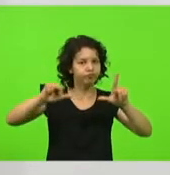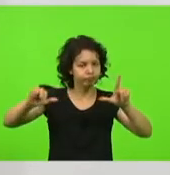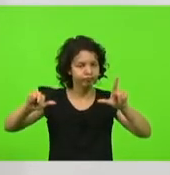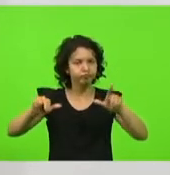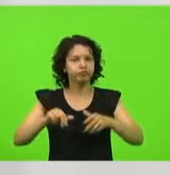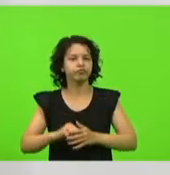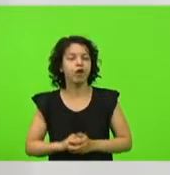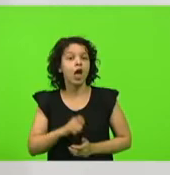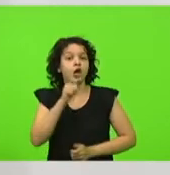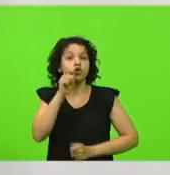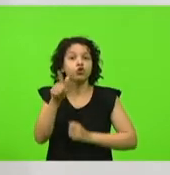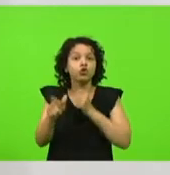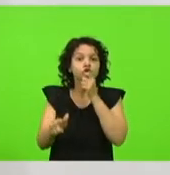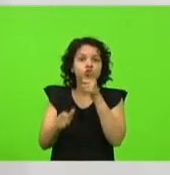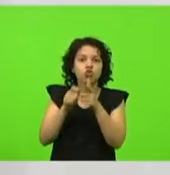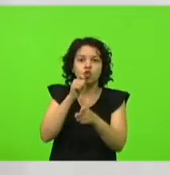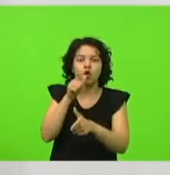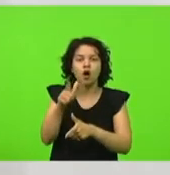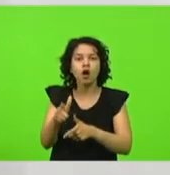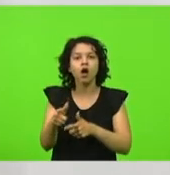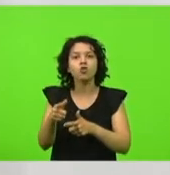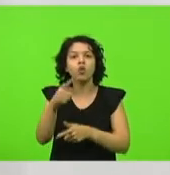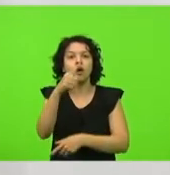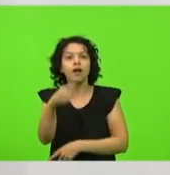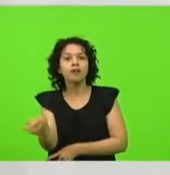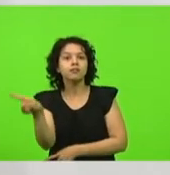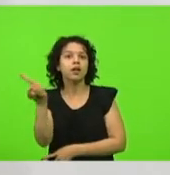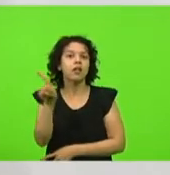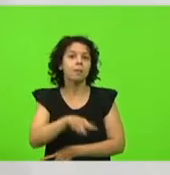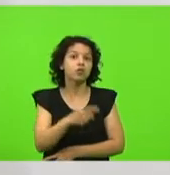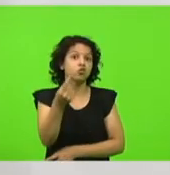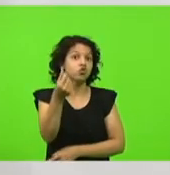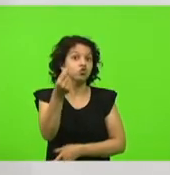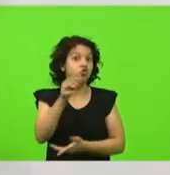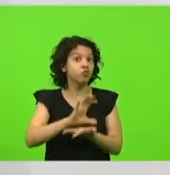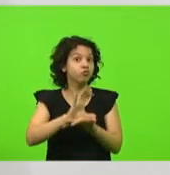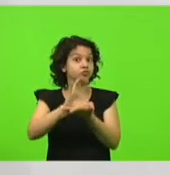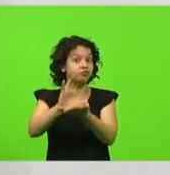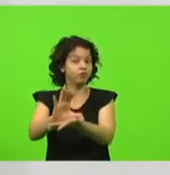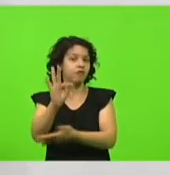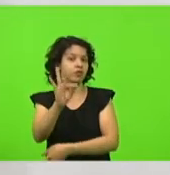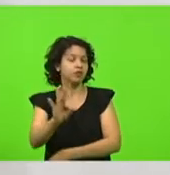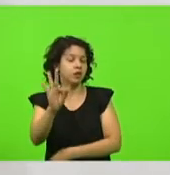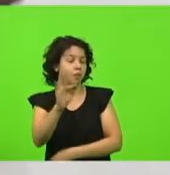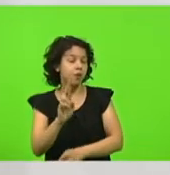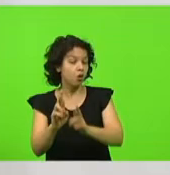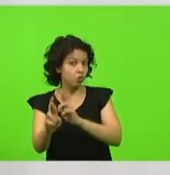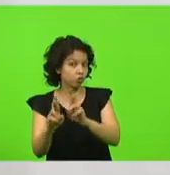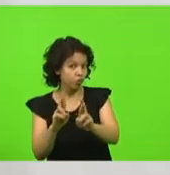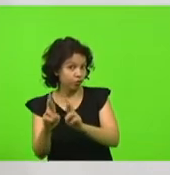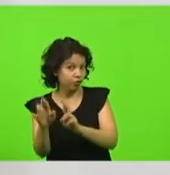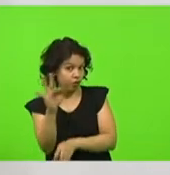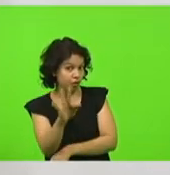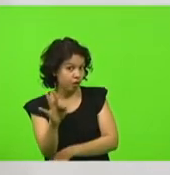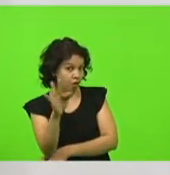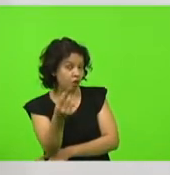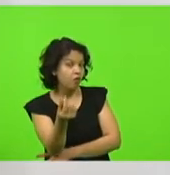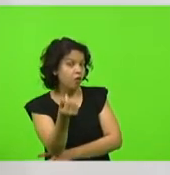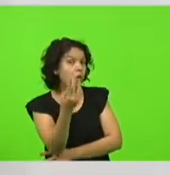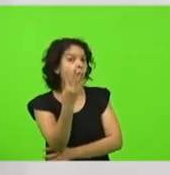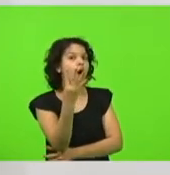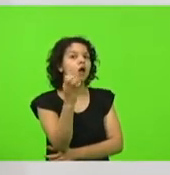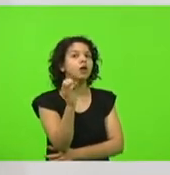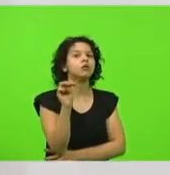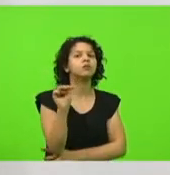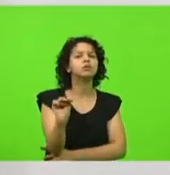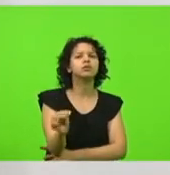criticando o cancelamento dos recursos federais para as rodovias catarinenses no valor de 40 milhões de reais. E